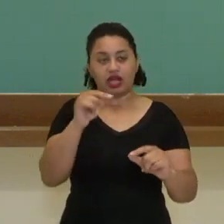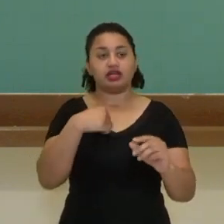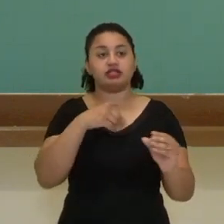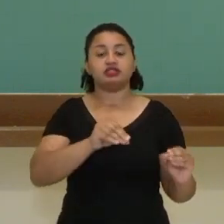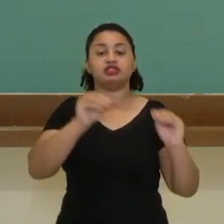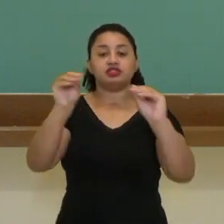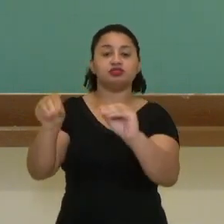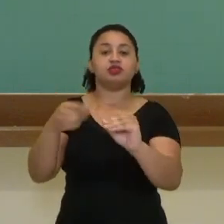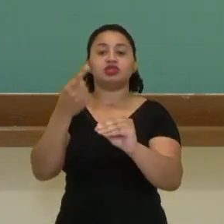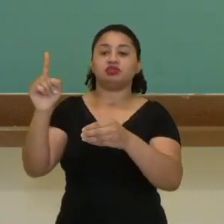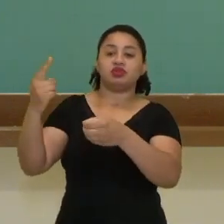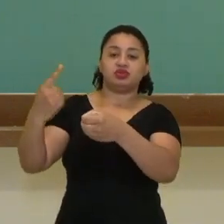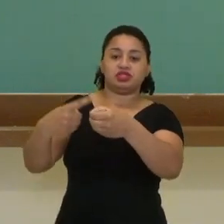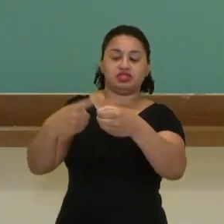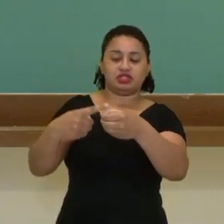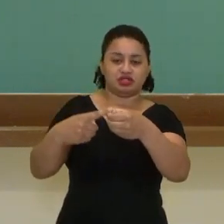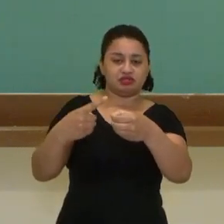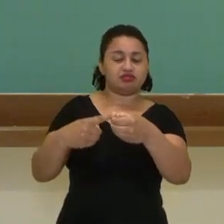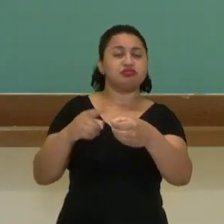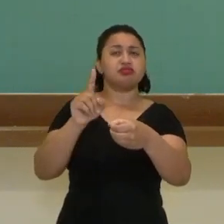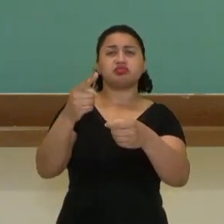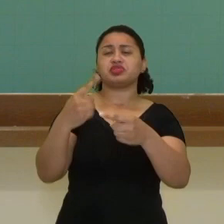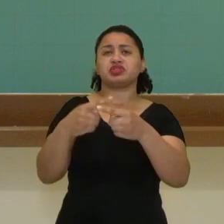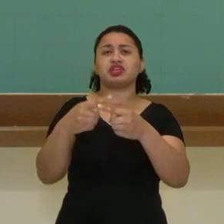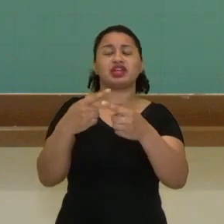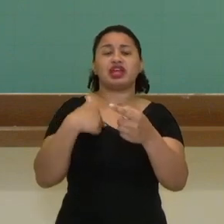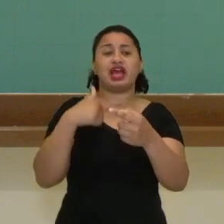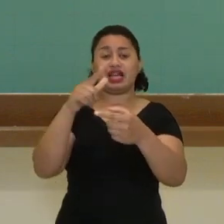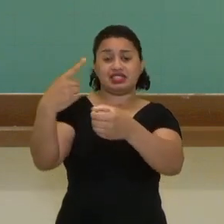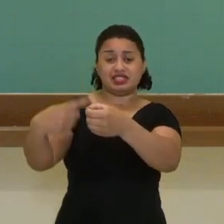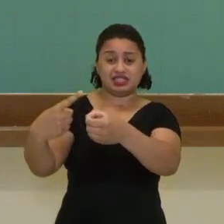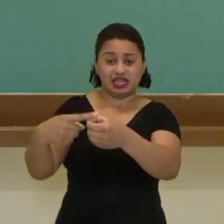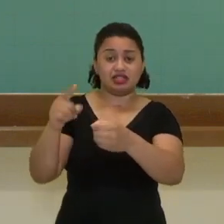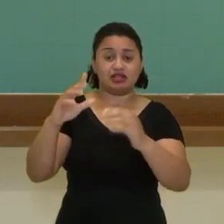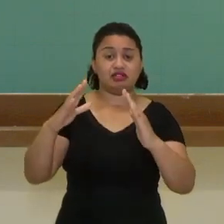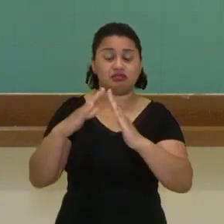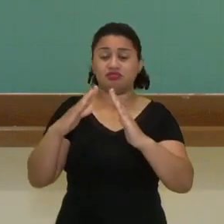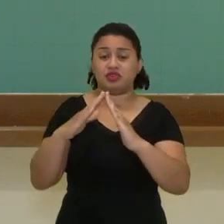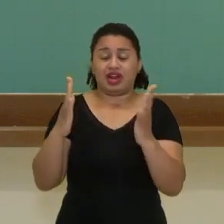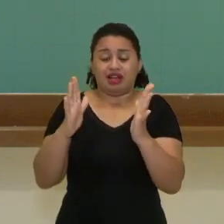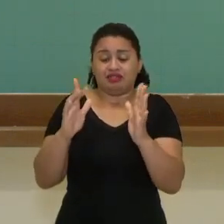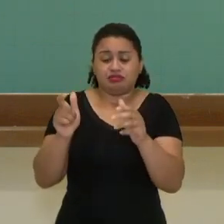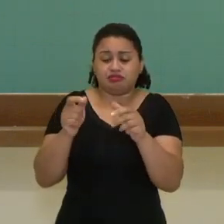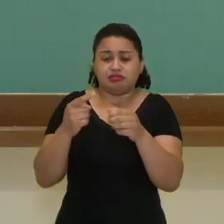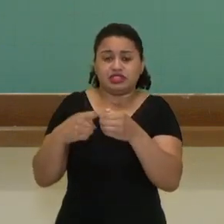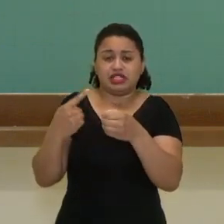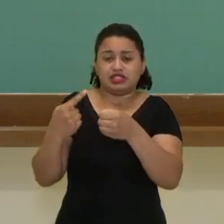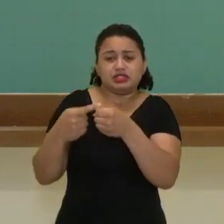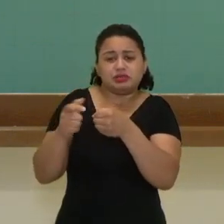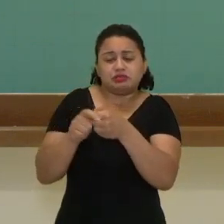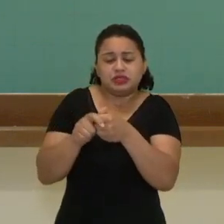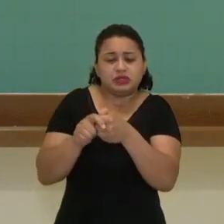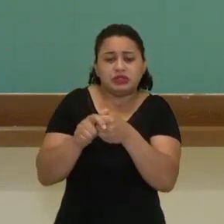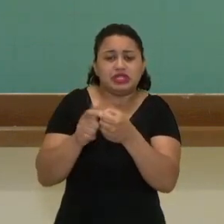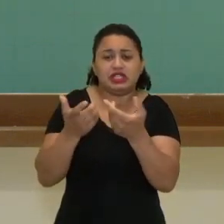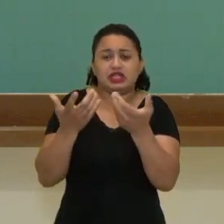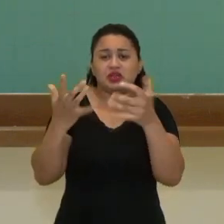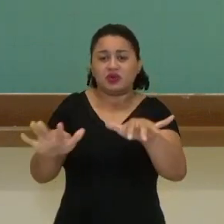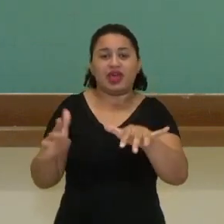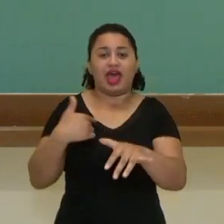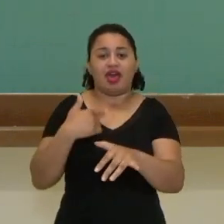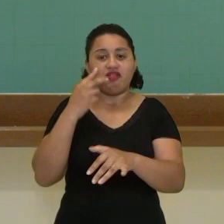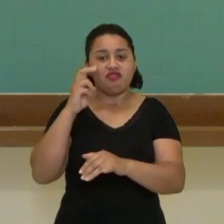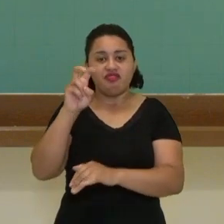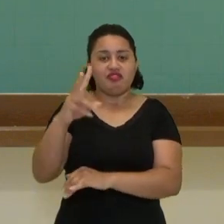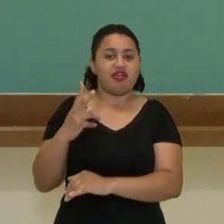cidade, porque Arles já não quer ver ele pintado de ouro. Tá? A cidadezinha do interior tem disso, vocês sabem. Tá? Se